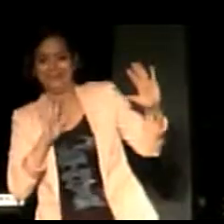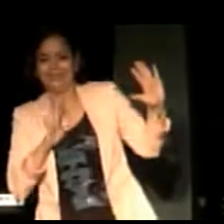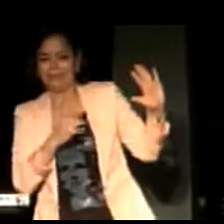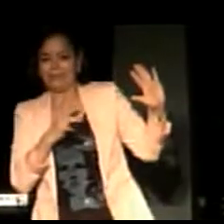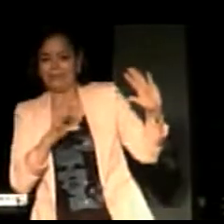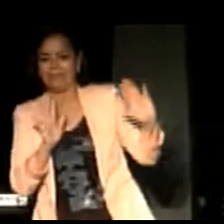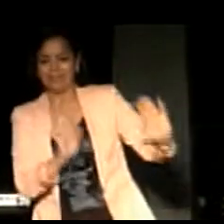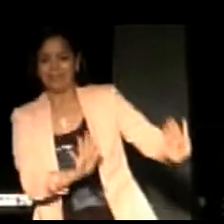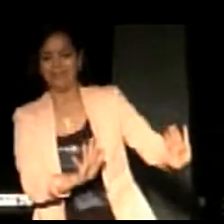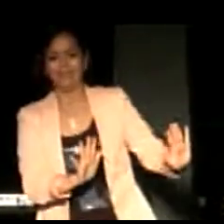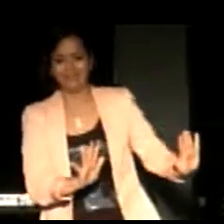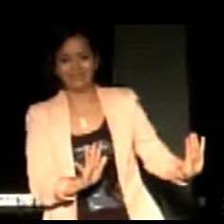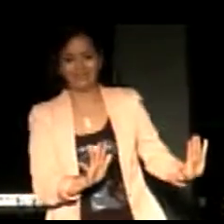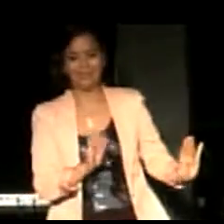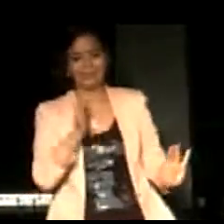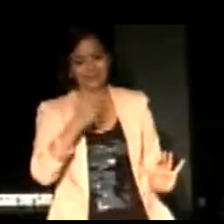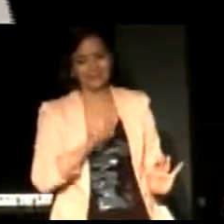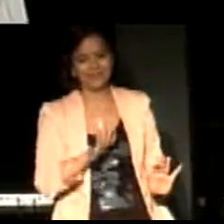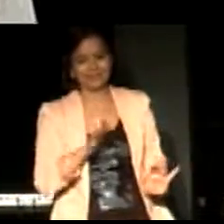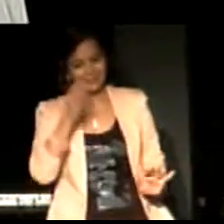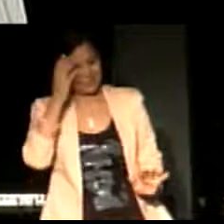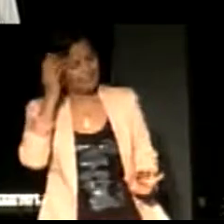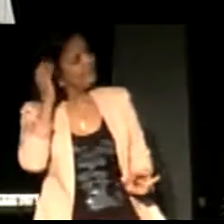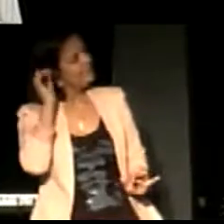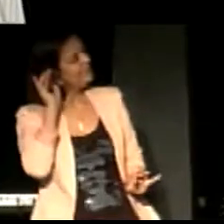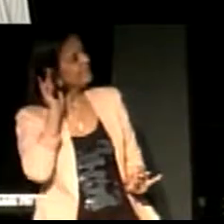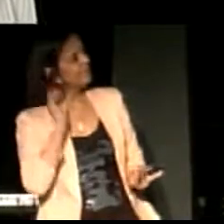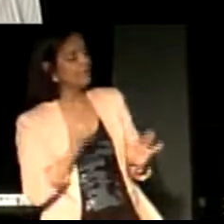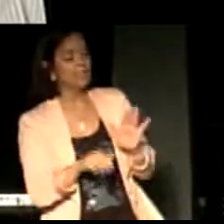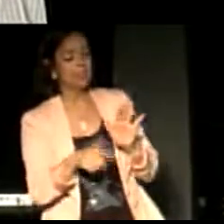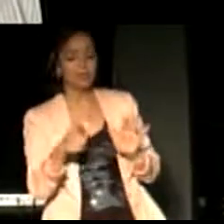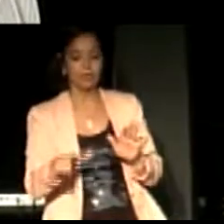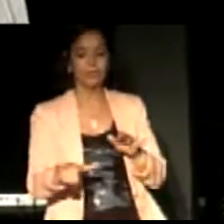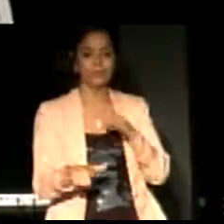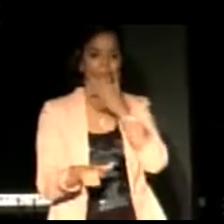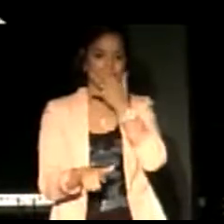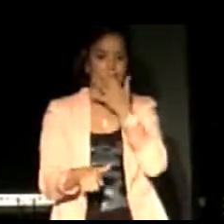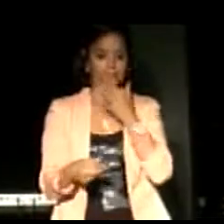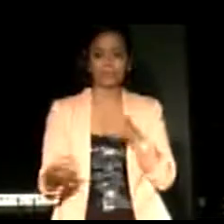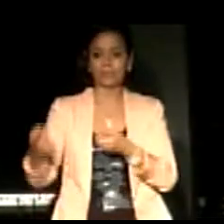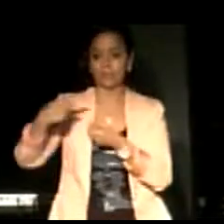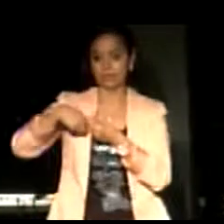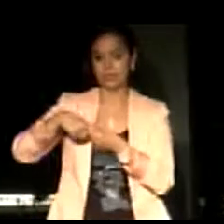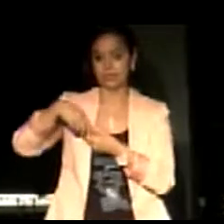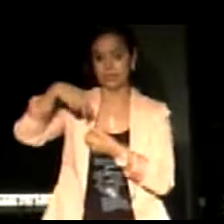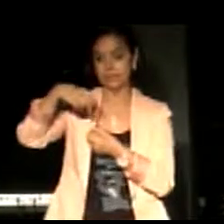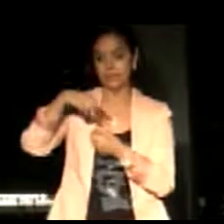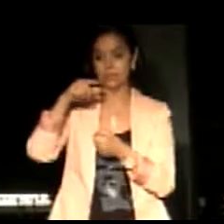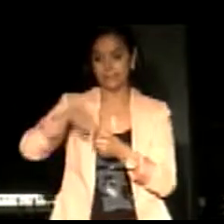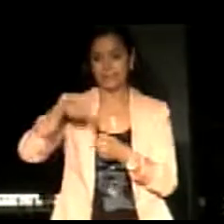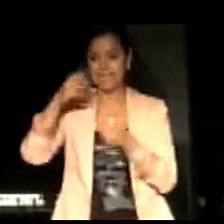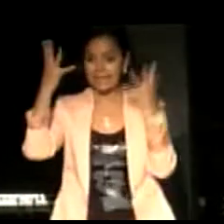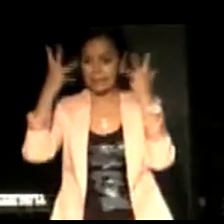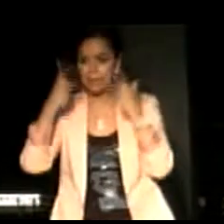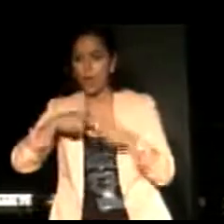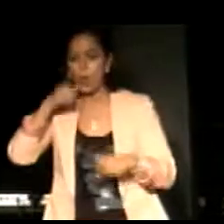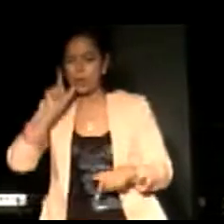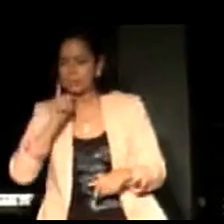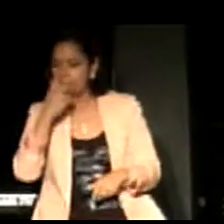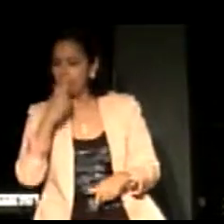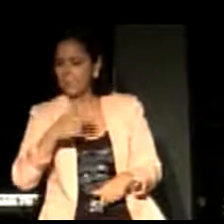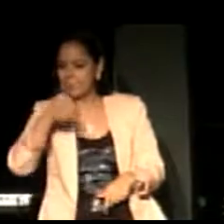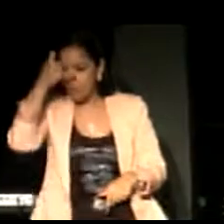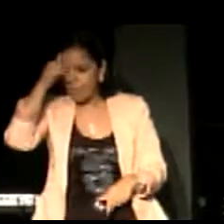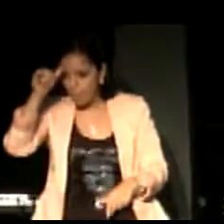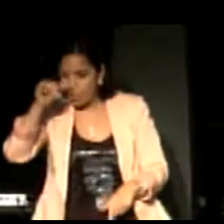esse sentido de... O sentido primeiro de ser manso ligado a esse animal que foi domesticado.